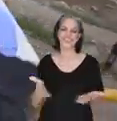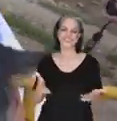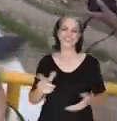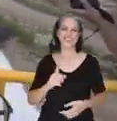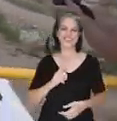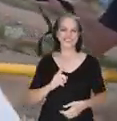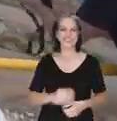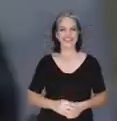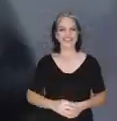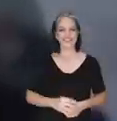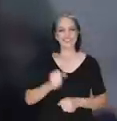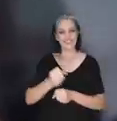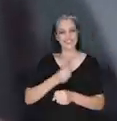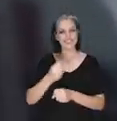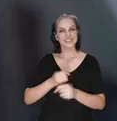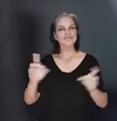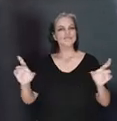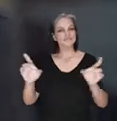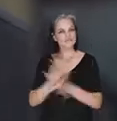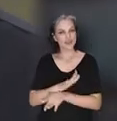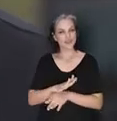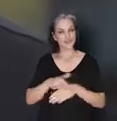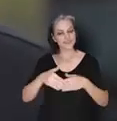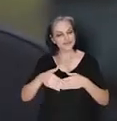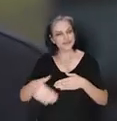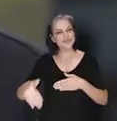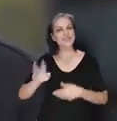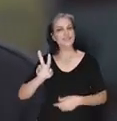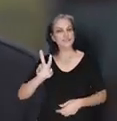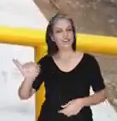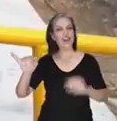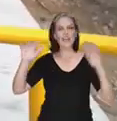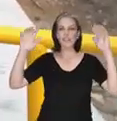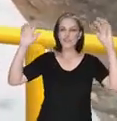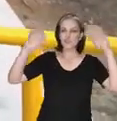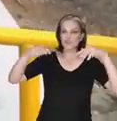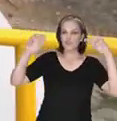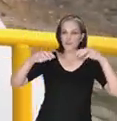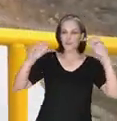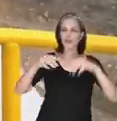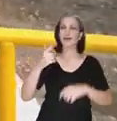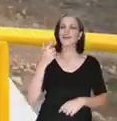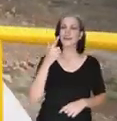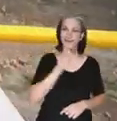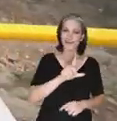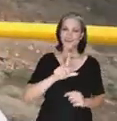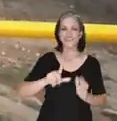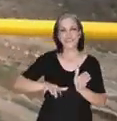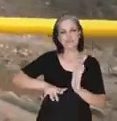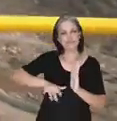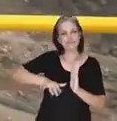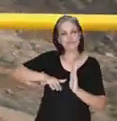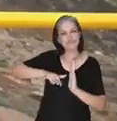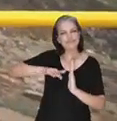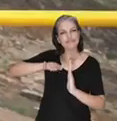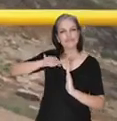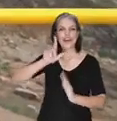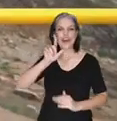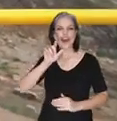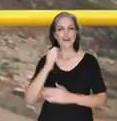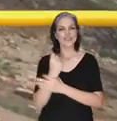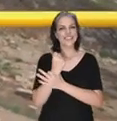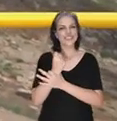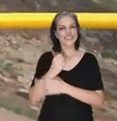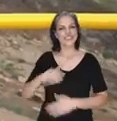Com a conclusão dessa barragem, com o período de chuvas que vai ocorrer agora no princípio do ano, nós teremos condição de dar